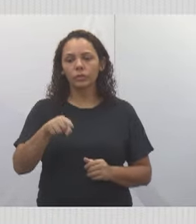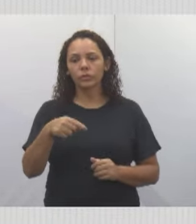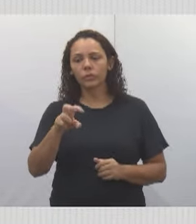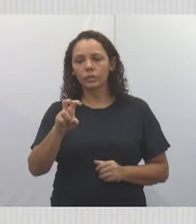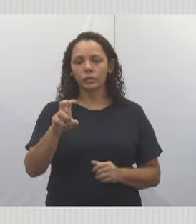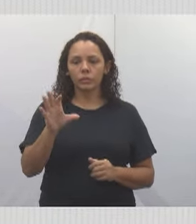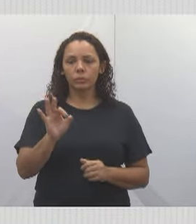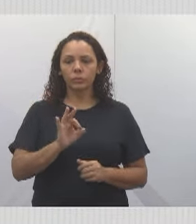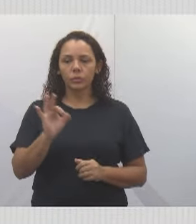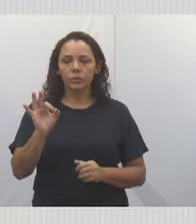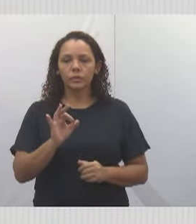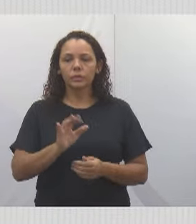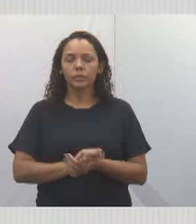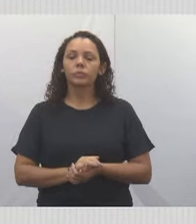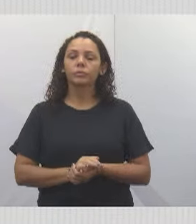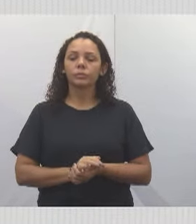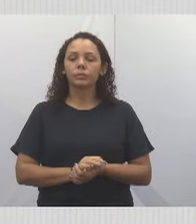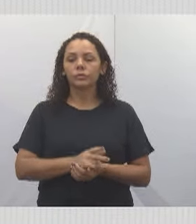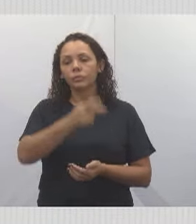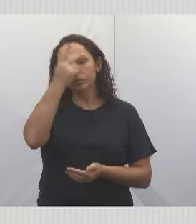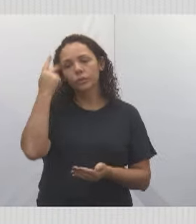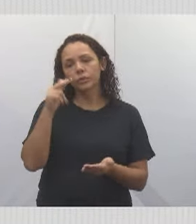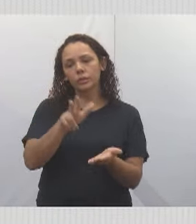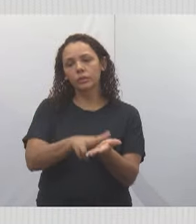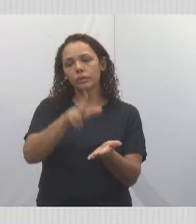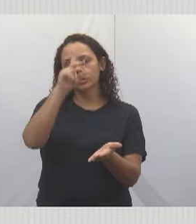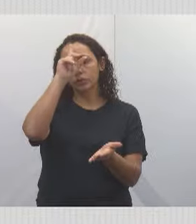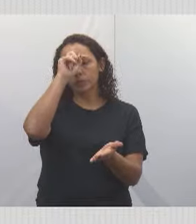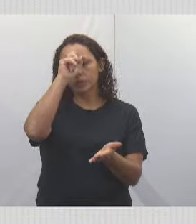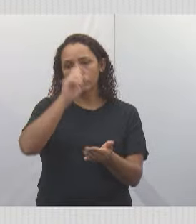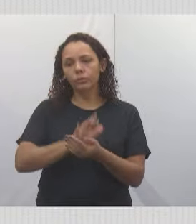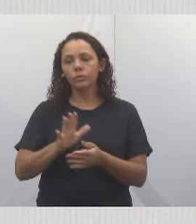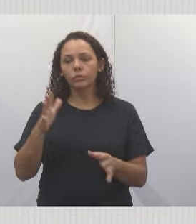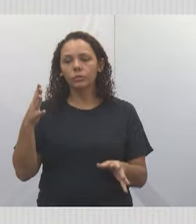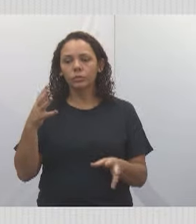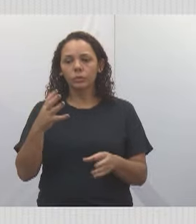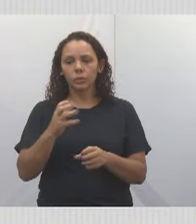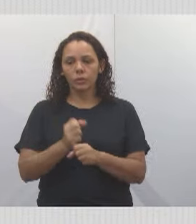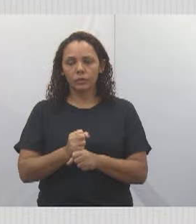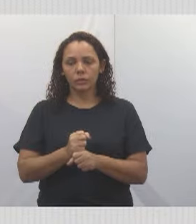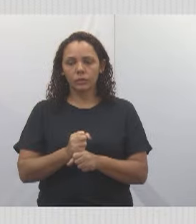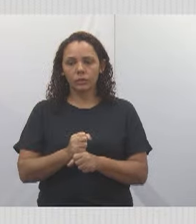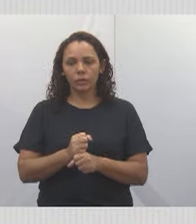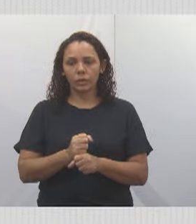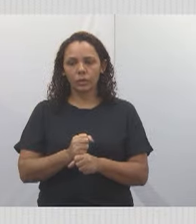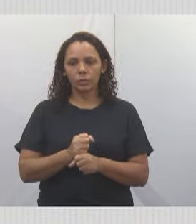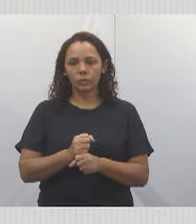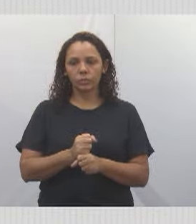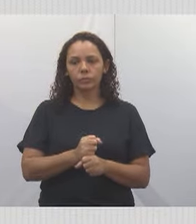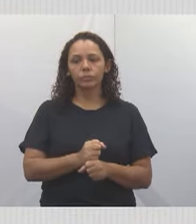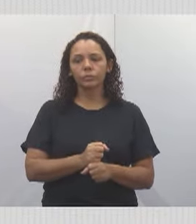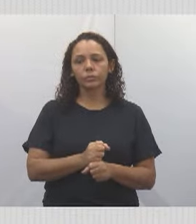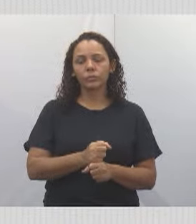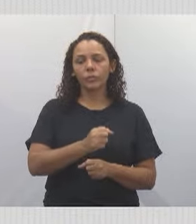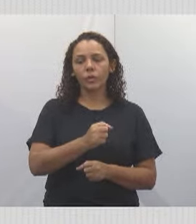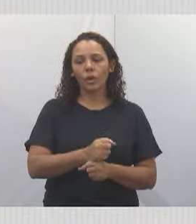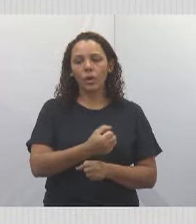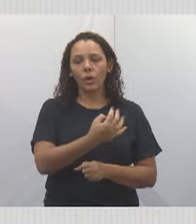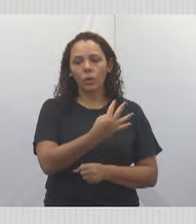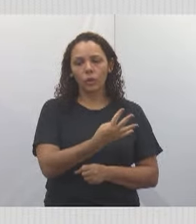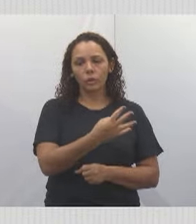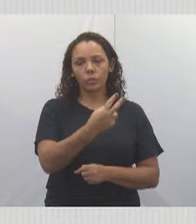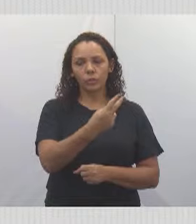aumento. Internações. Tivemos um total no segundo quadrimestre de 2023, de